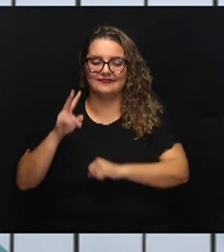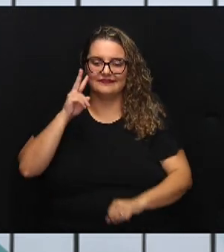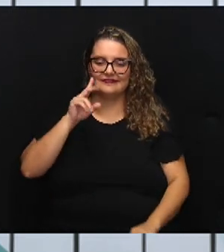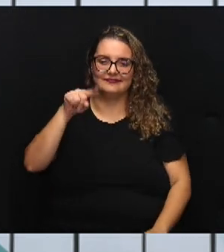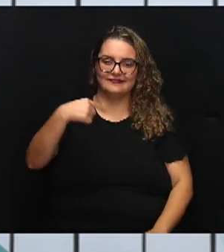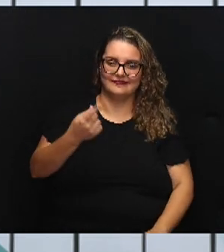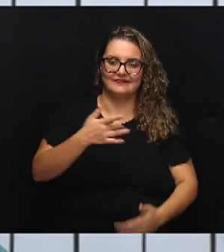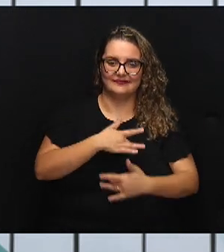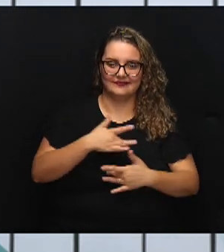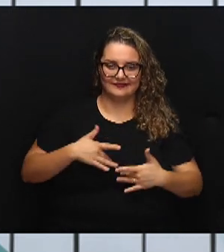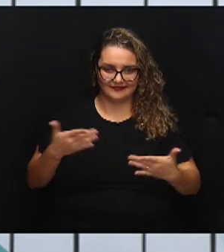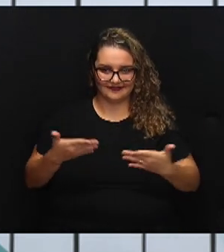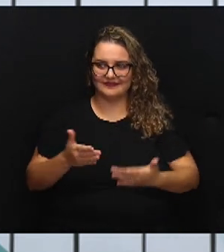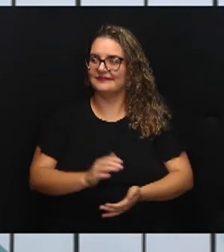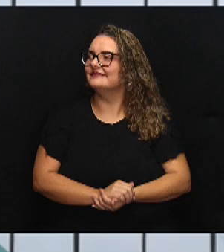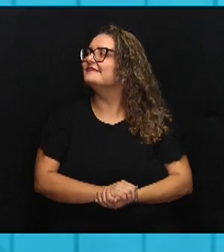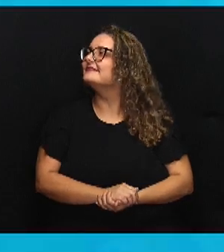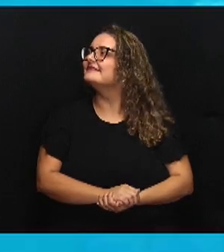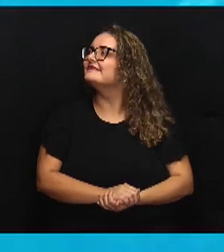no próximo Saúde Agora.